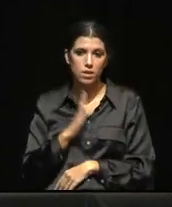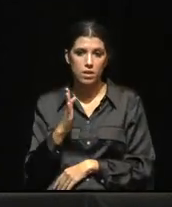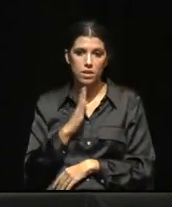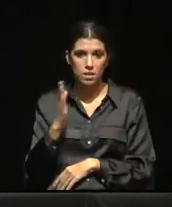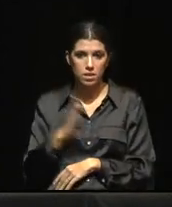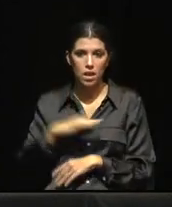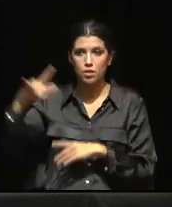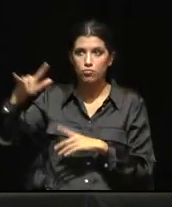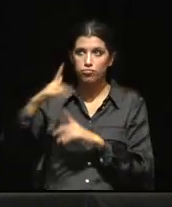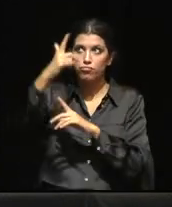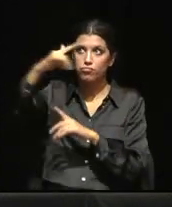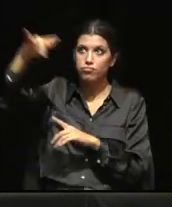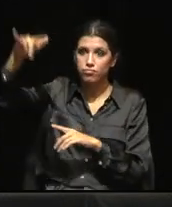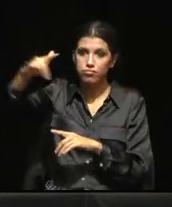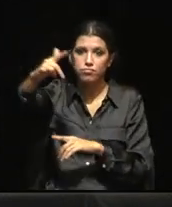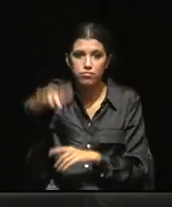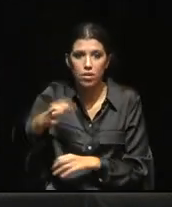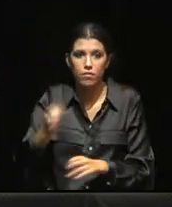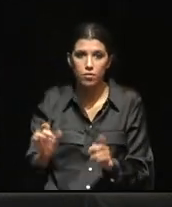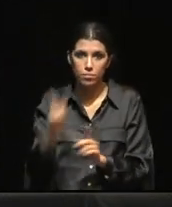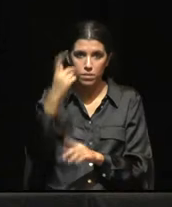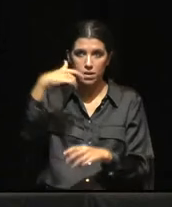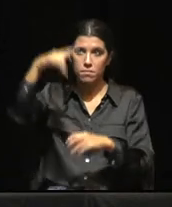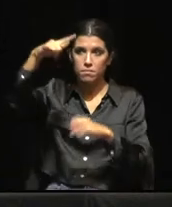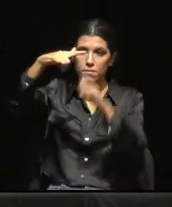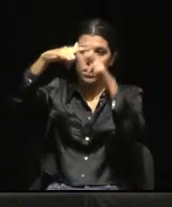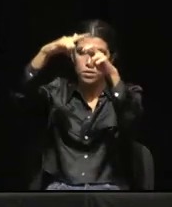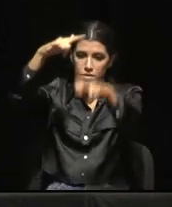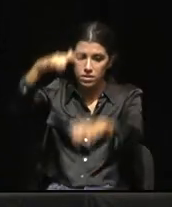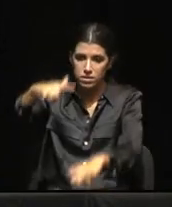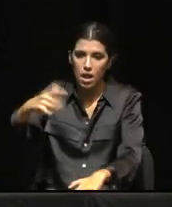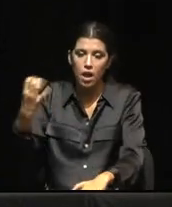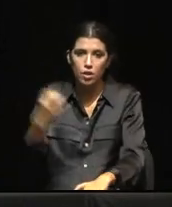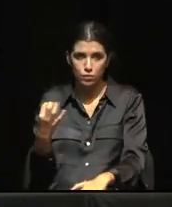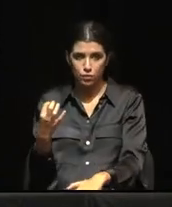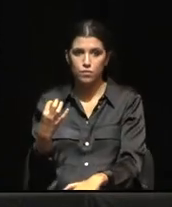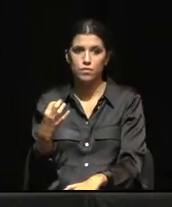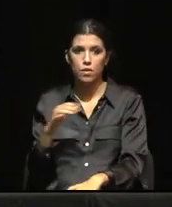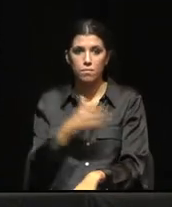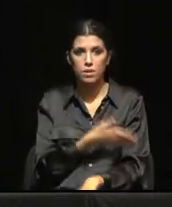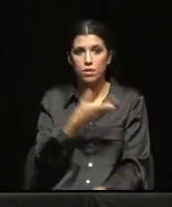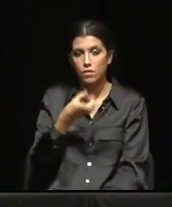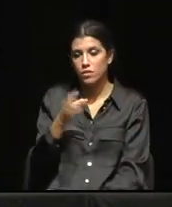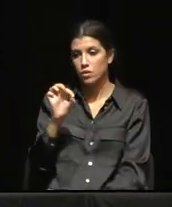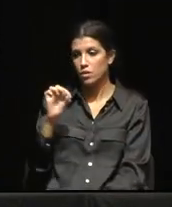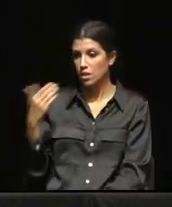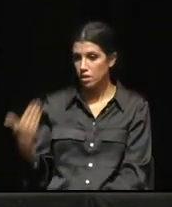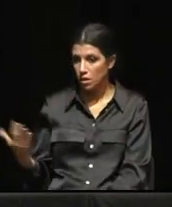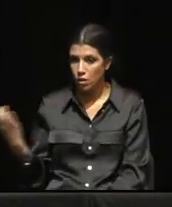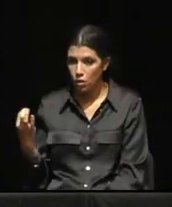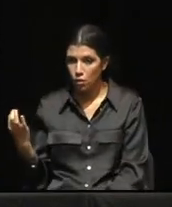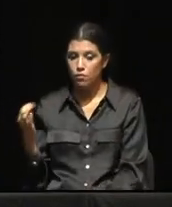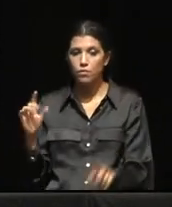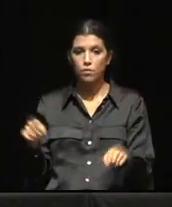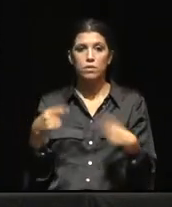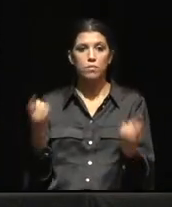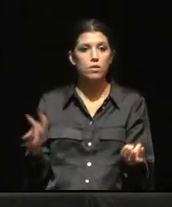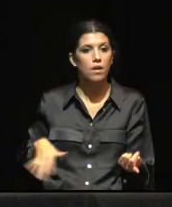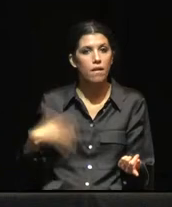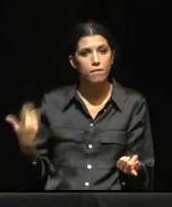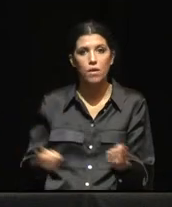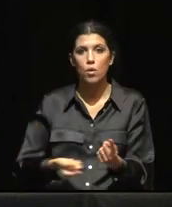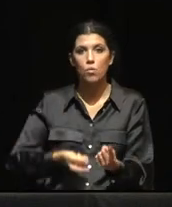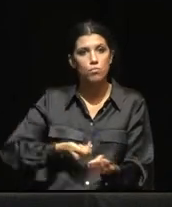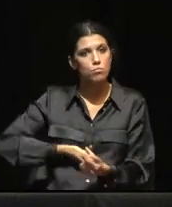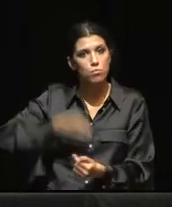tropas paraquedistas ali realizando o seu primeiro salto paraquedas em 1981 onde acabou por se classificar como o